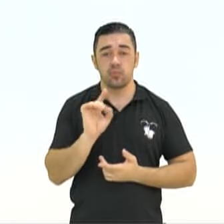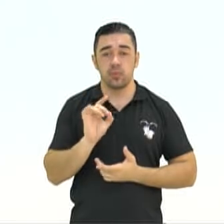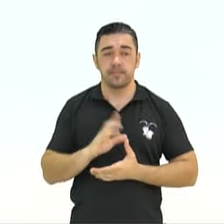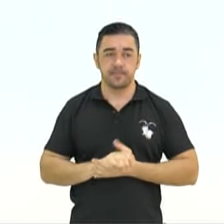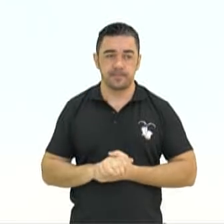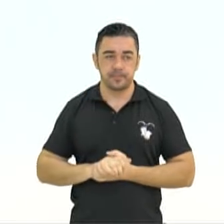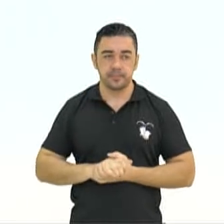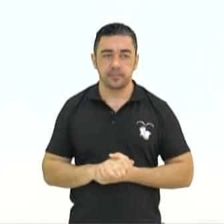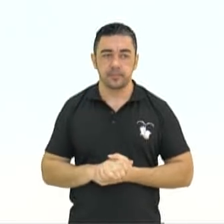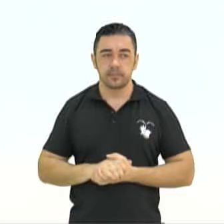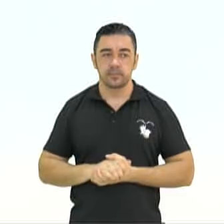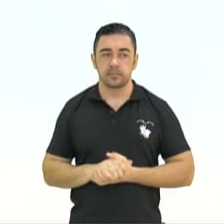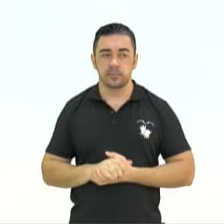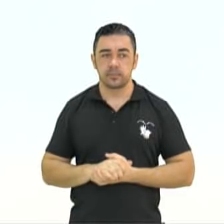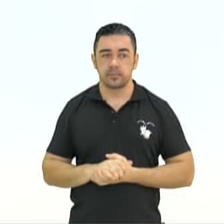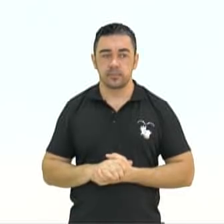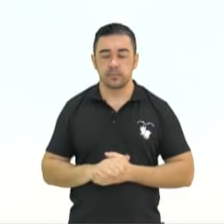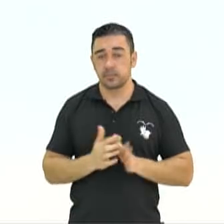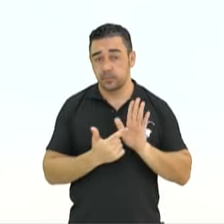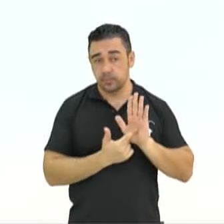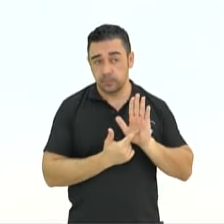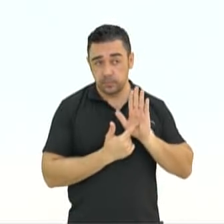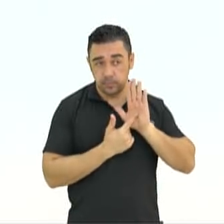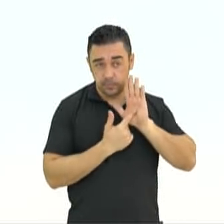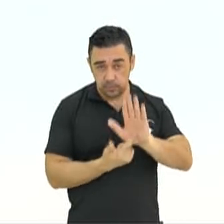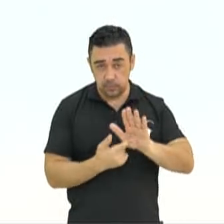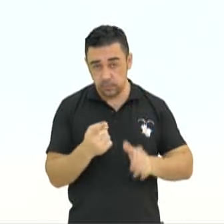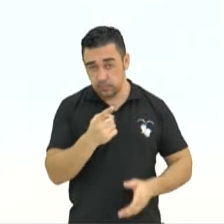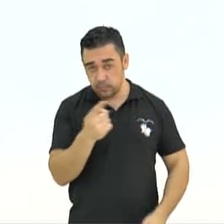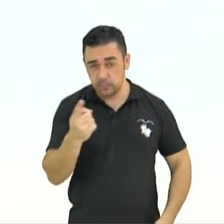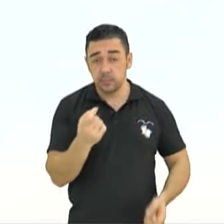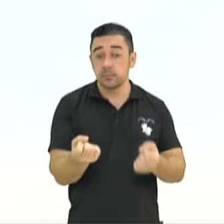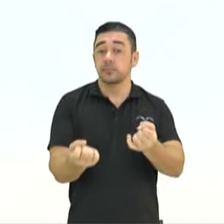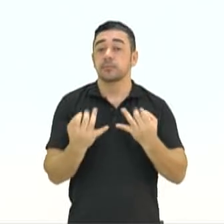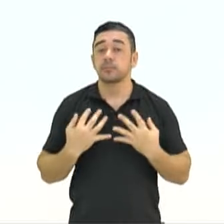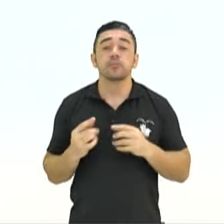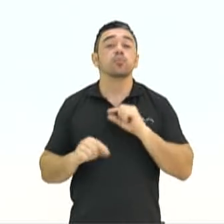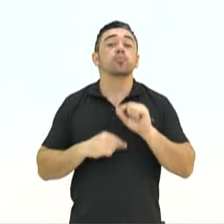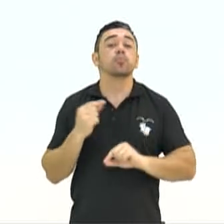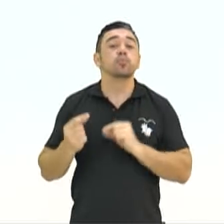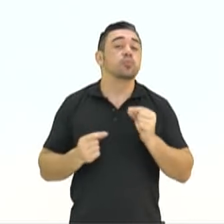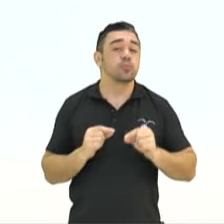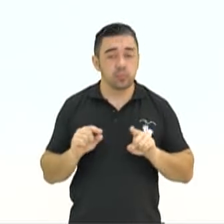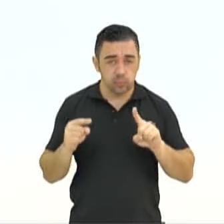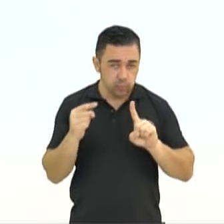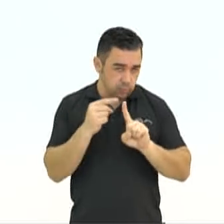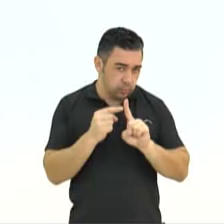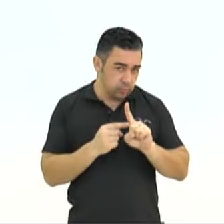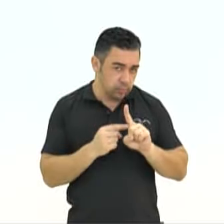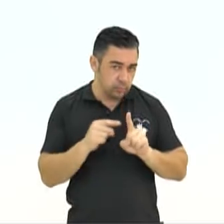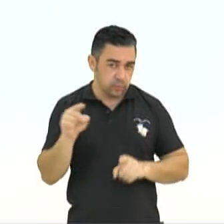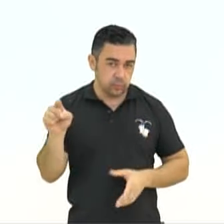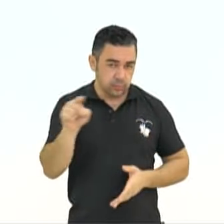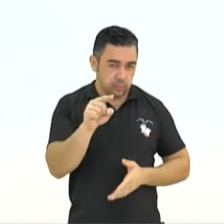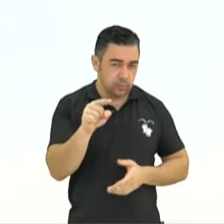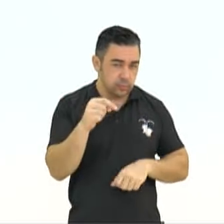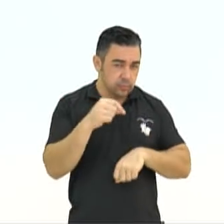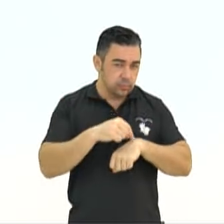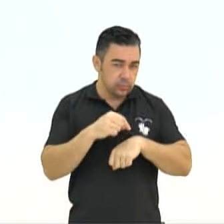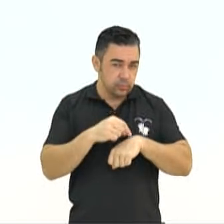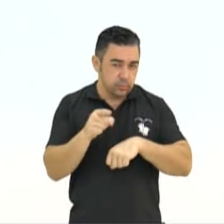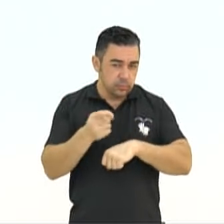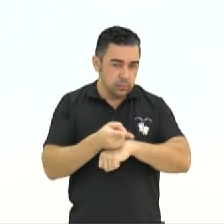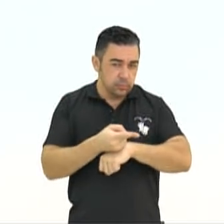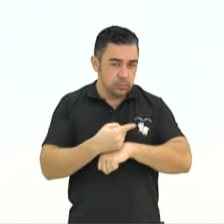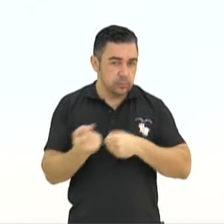tá? Vou mostrar aqui para você e você vai dizer para mim que tipo de simetria é essa, tá? Vou deixar aí para você alguns segundinhos